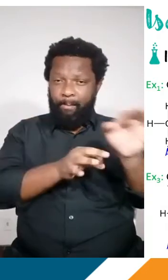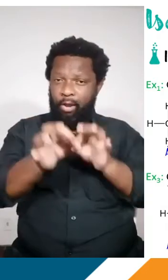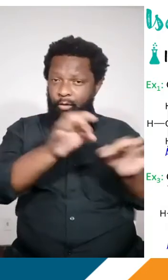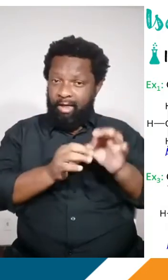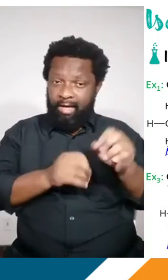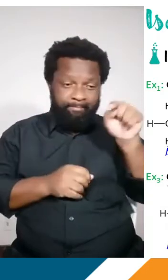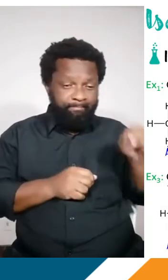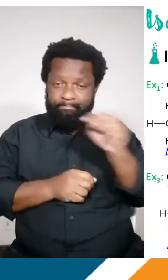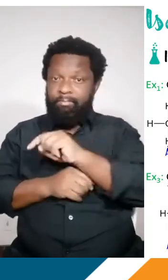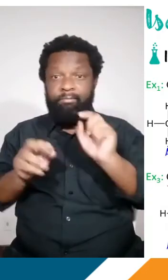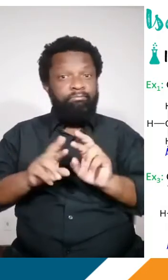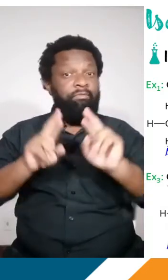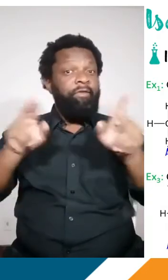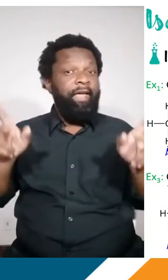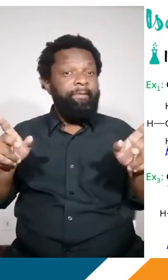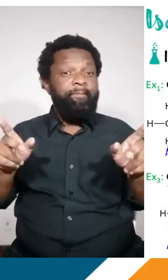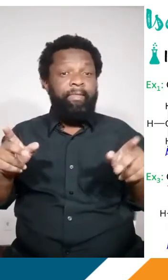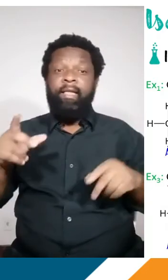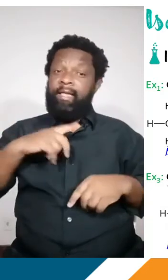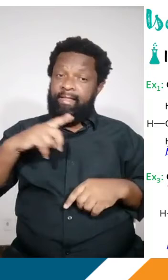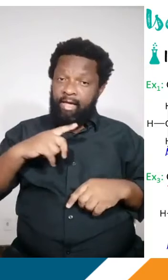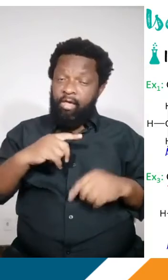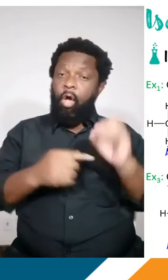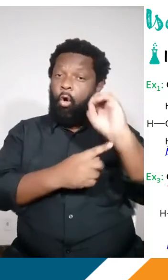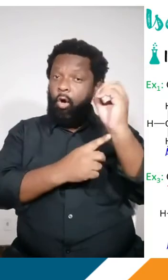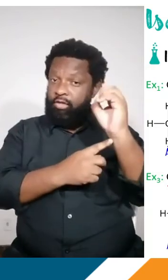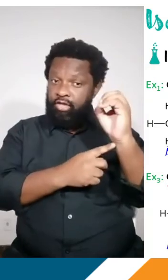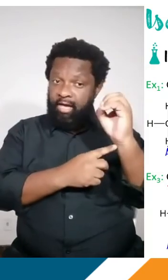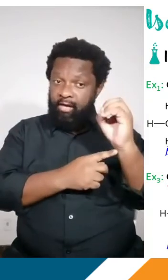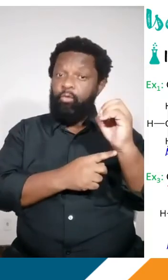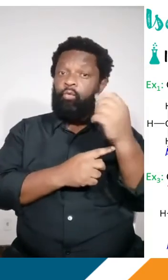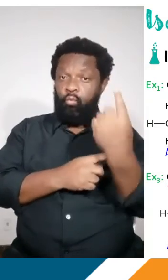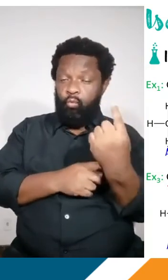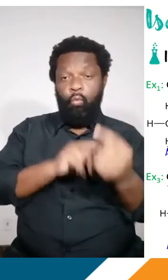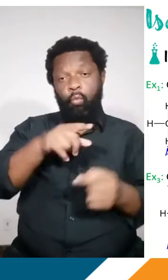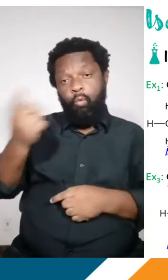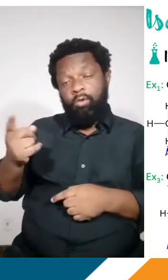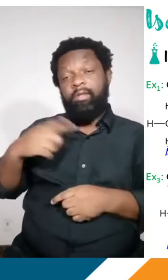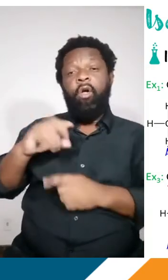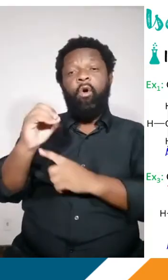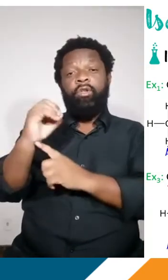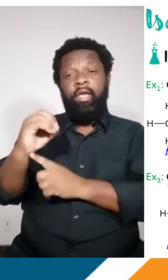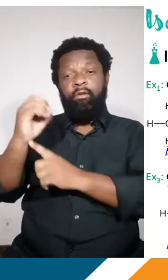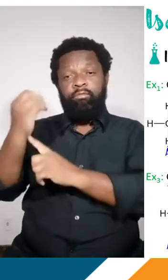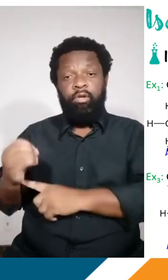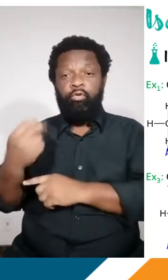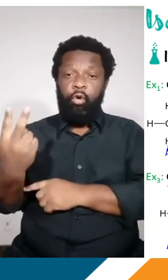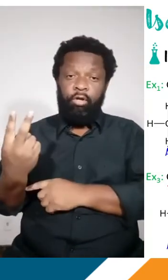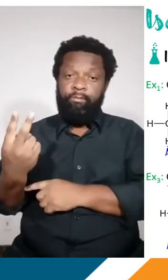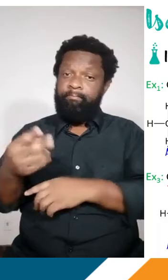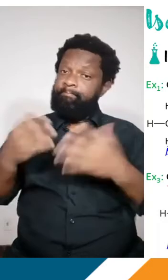moleculares são diferentes. Aqui eu tenho um oxigênio só, enquanto aqui eu tenho 2. Logo, se a